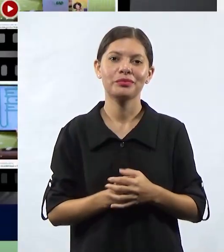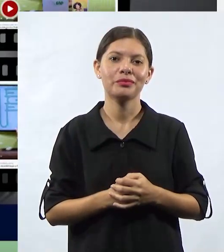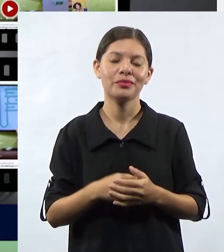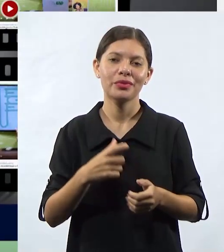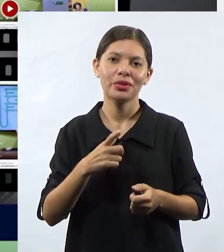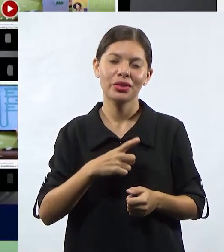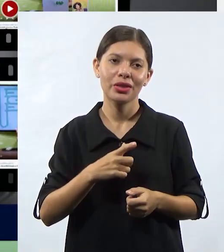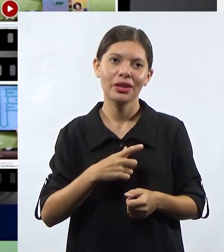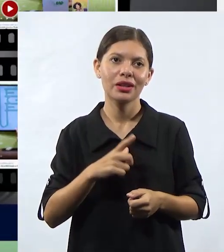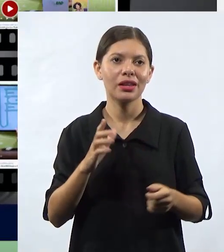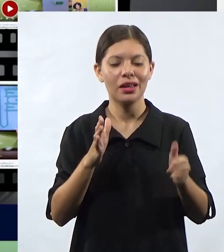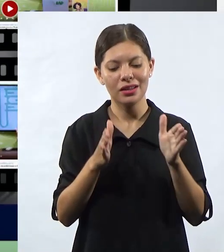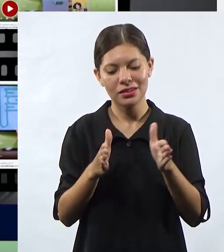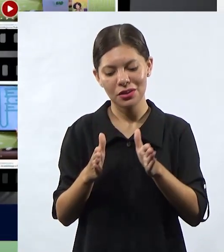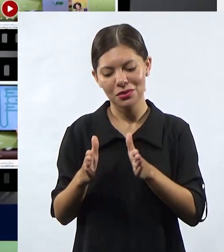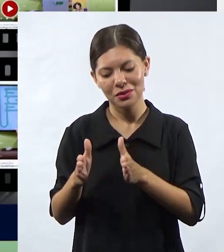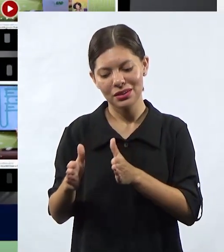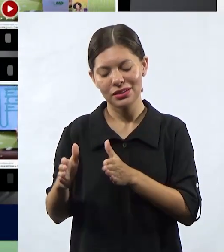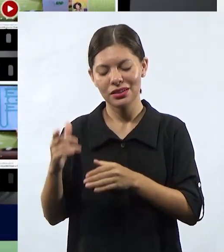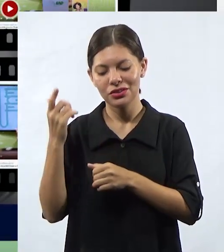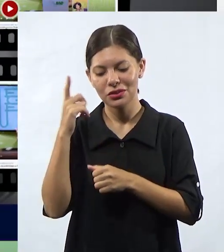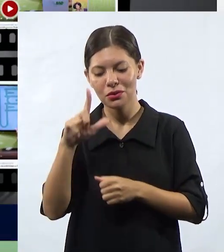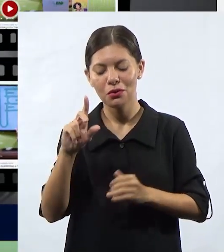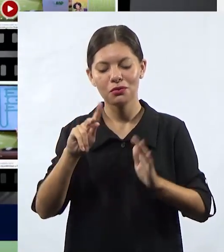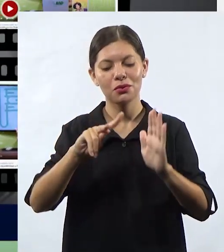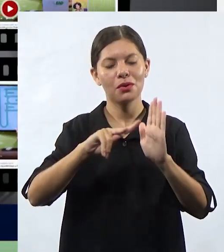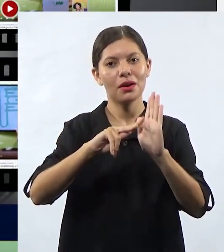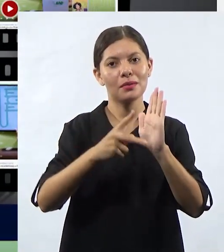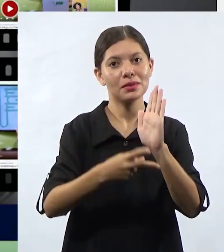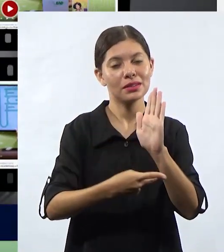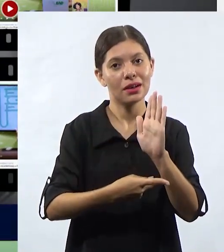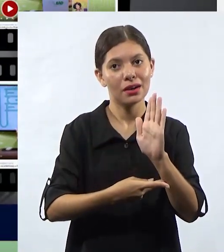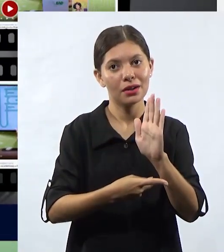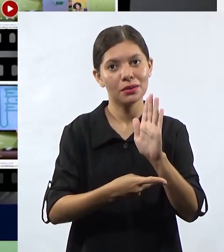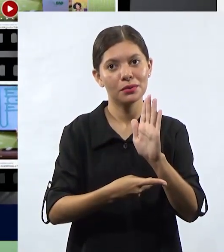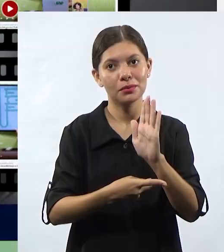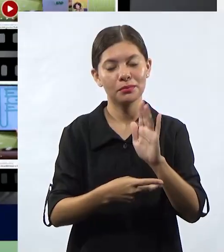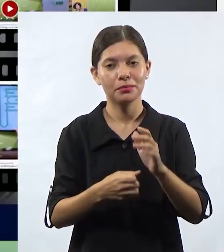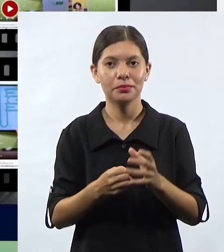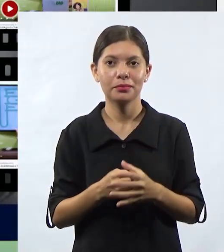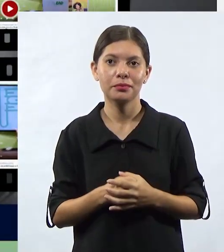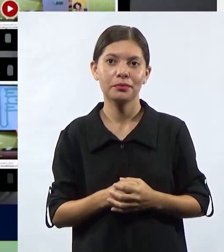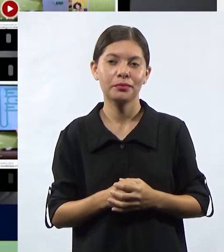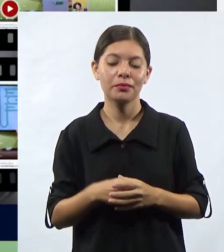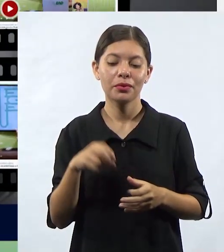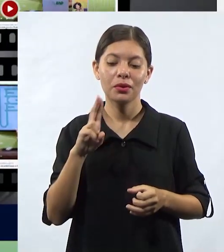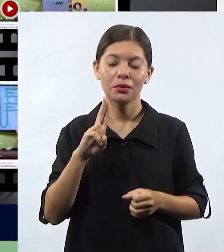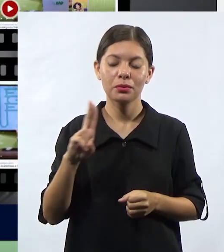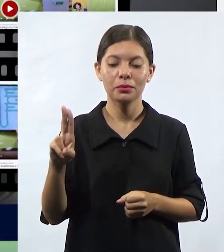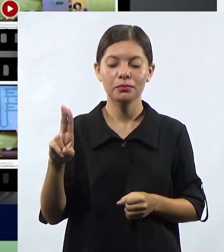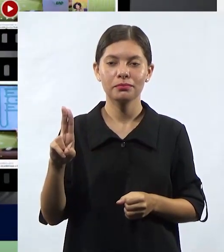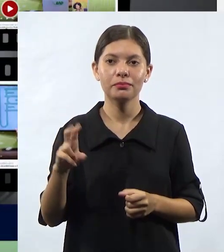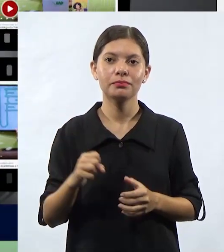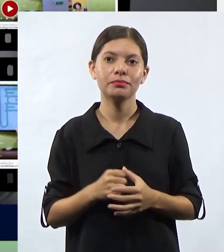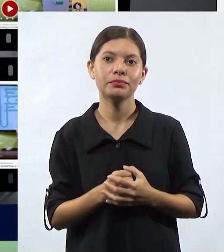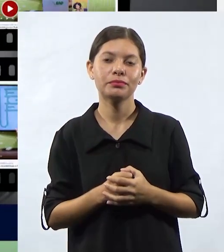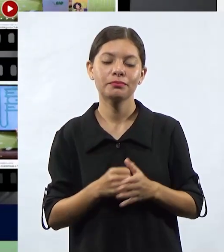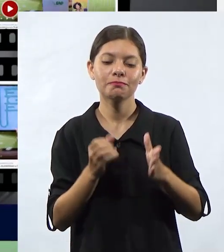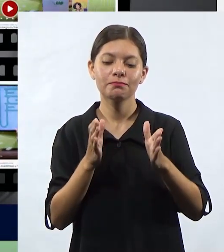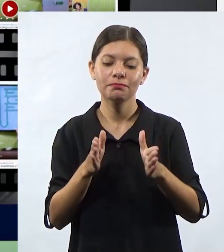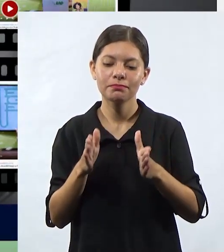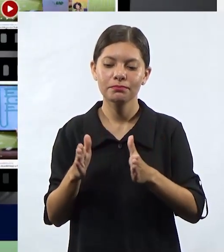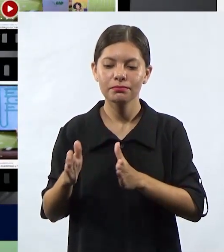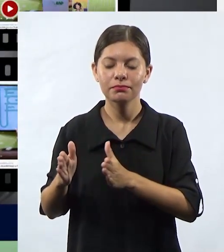tempo que você tem, ó, uma sequência, então você tem de novo, ó, o cabeçalho, né, chamado do nome, aí você